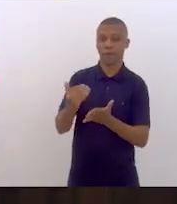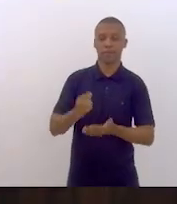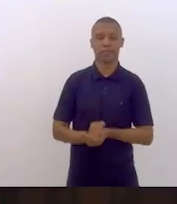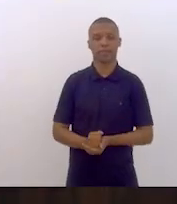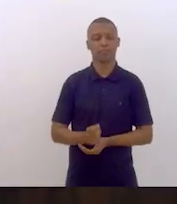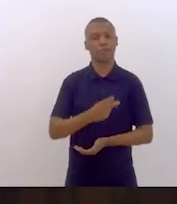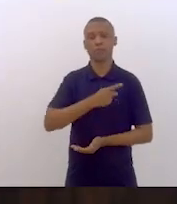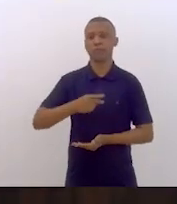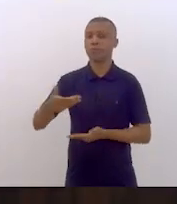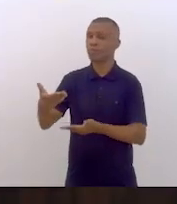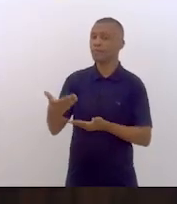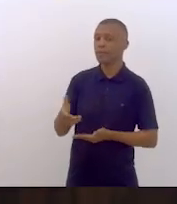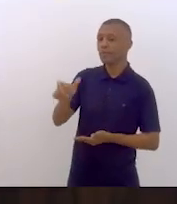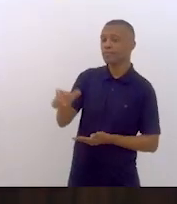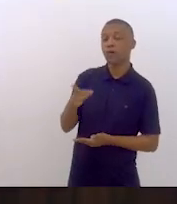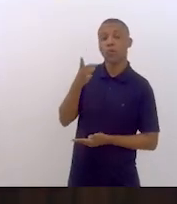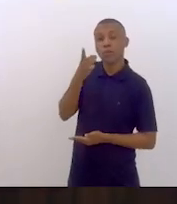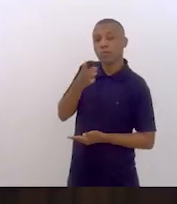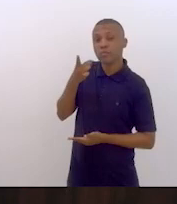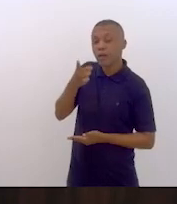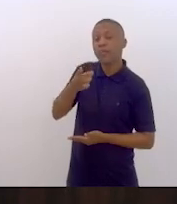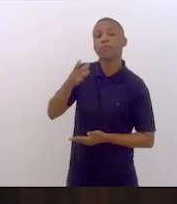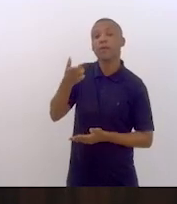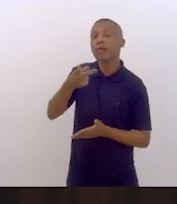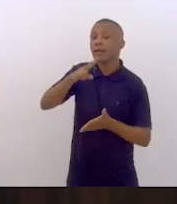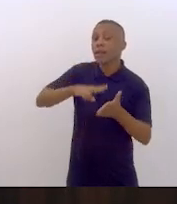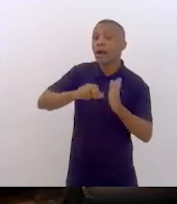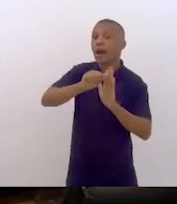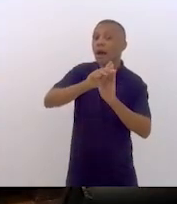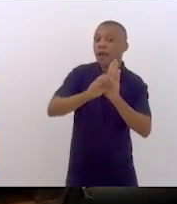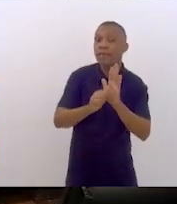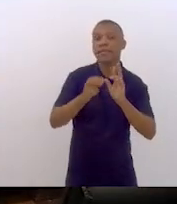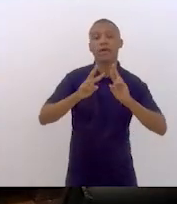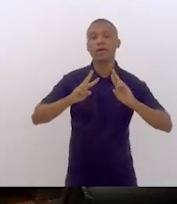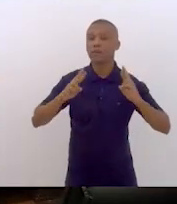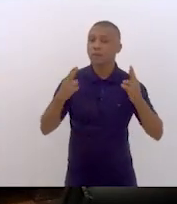Deputado Luiz Paulo para fazer leitura da ata da sessão anterior